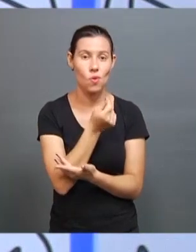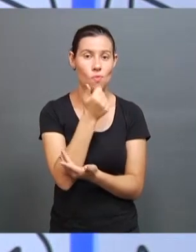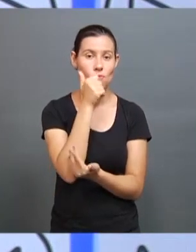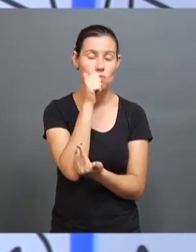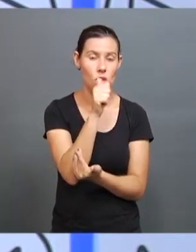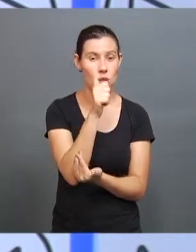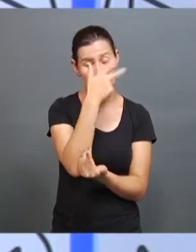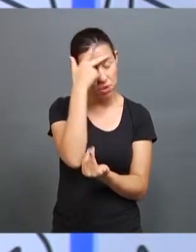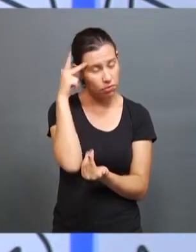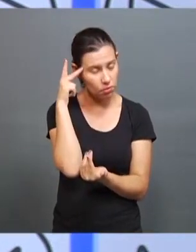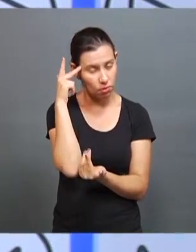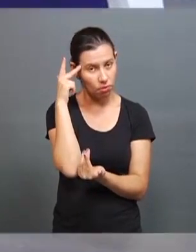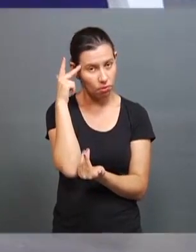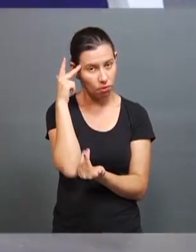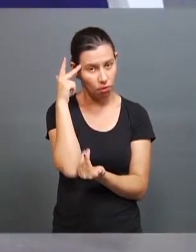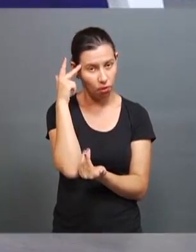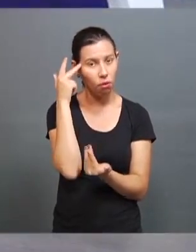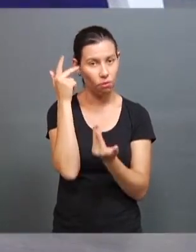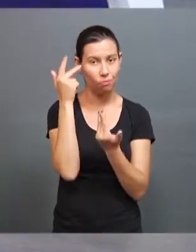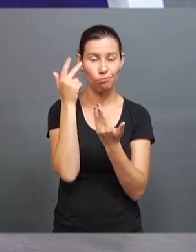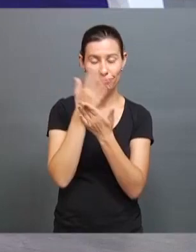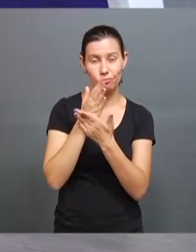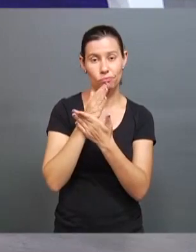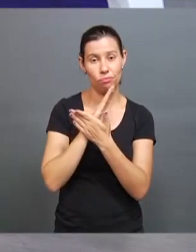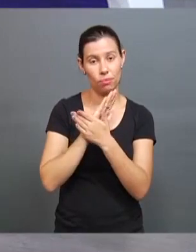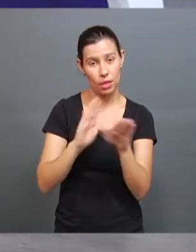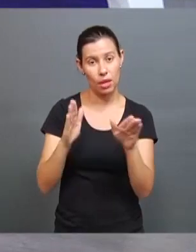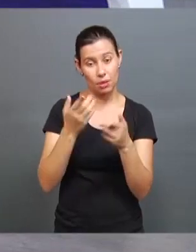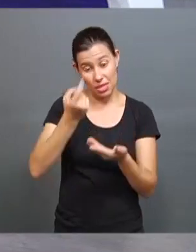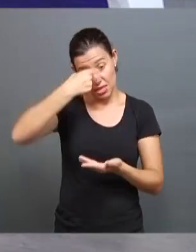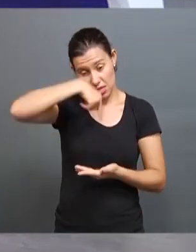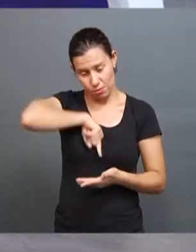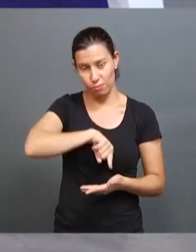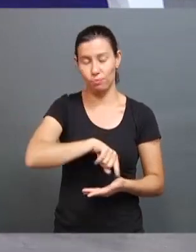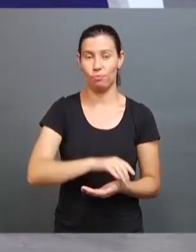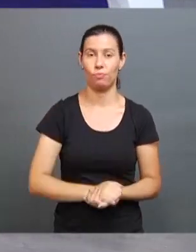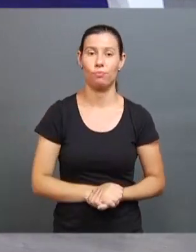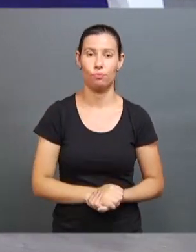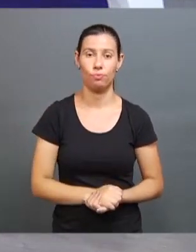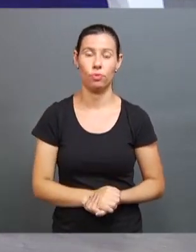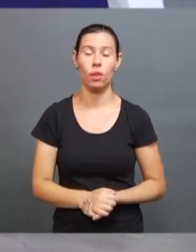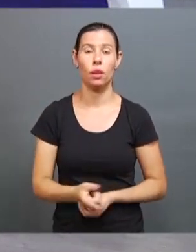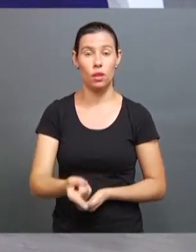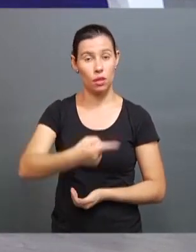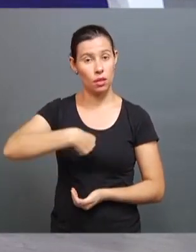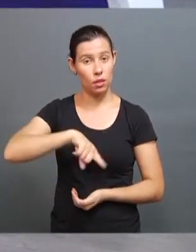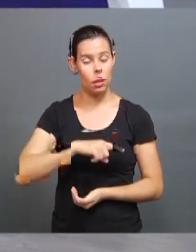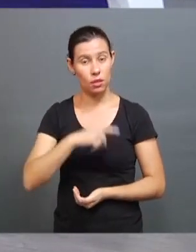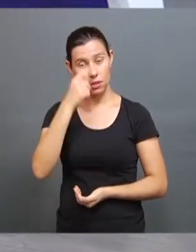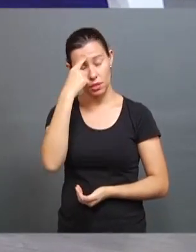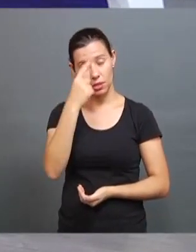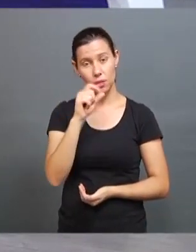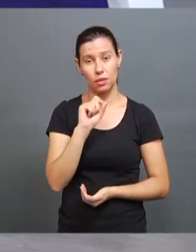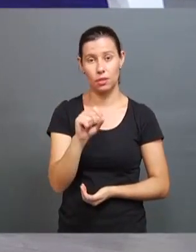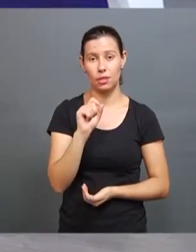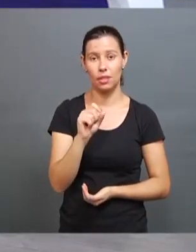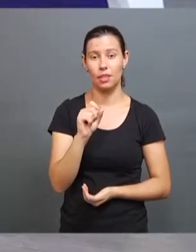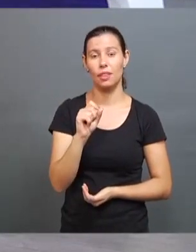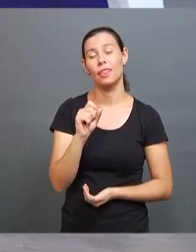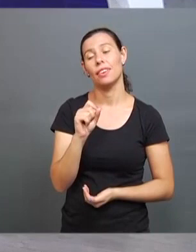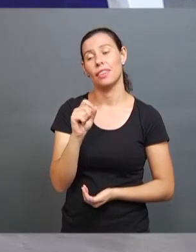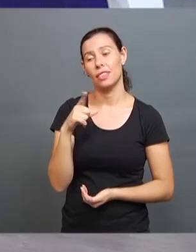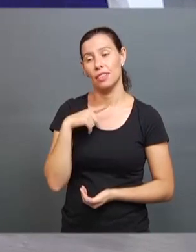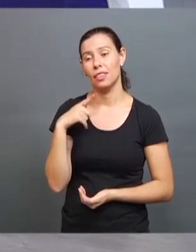Objetivos. Muito interessante esse aspecto. E entra no que a gente estava conversando, né? Nessa geração que você disse que sua filha se encontra, né? É